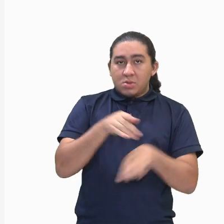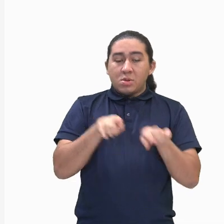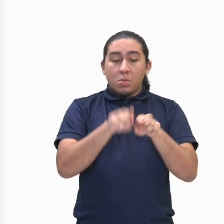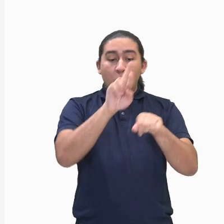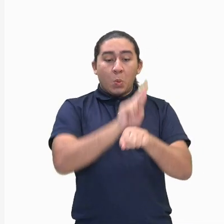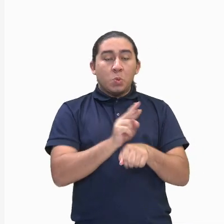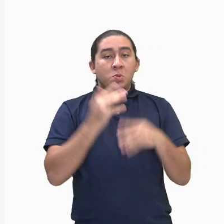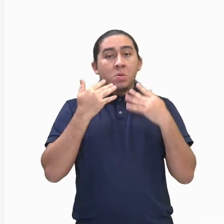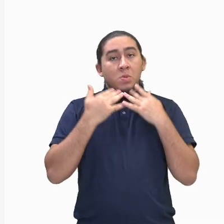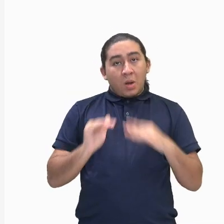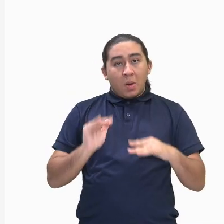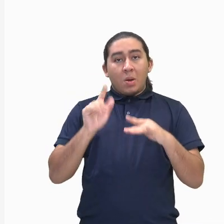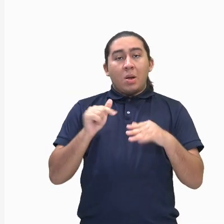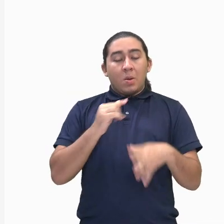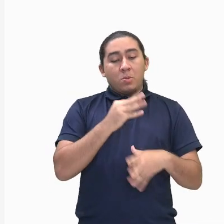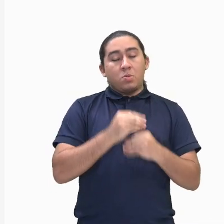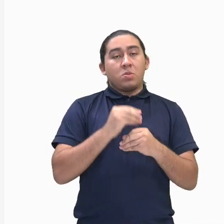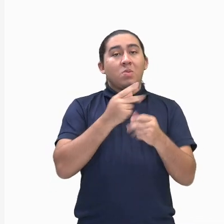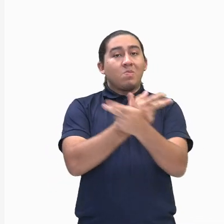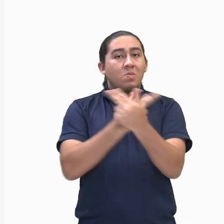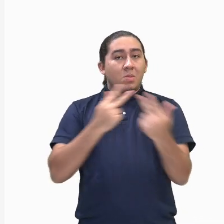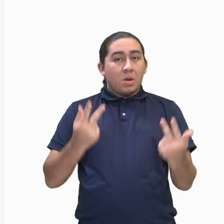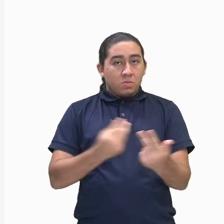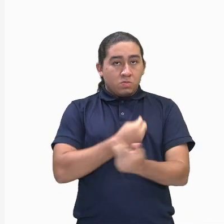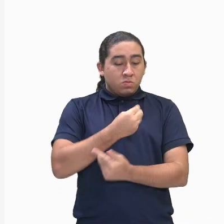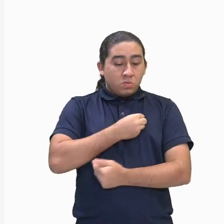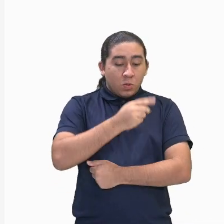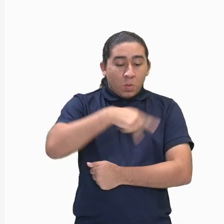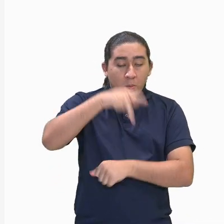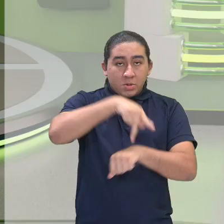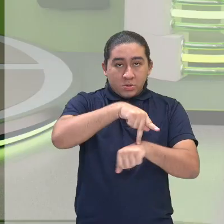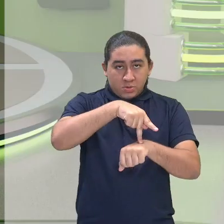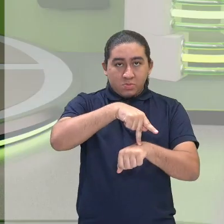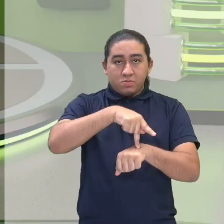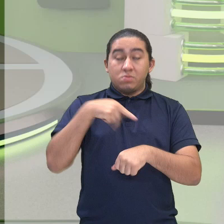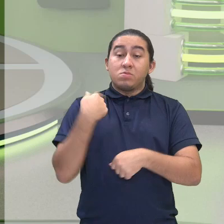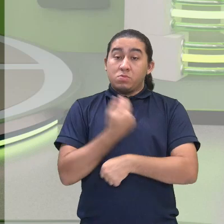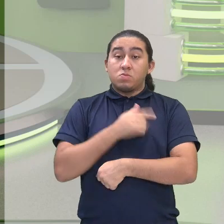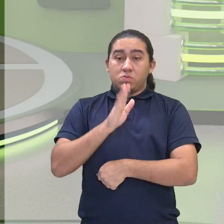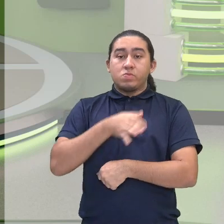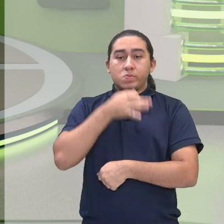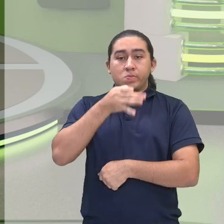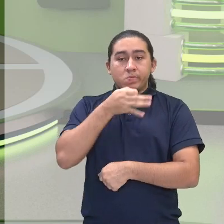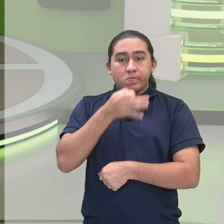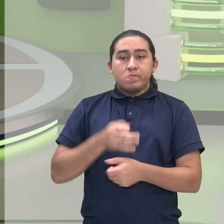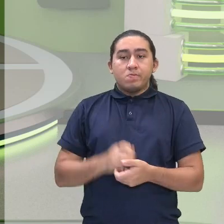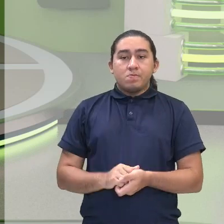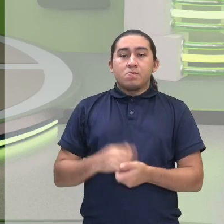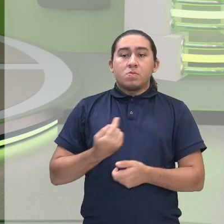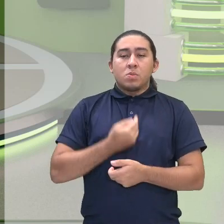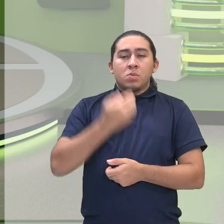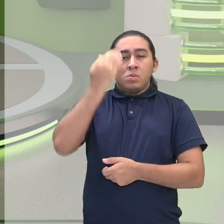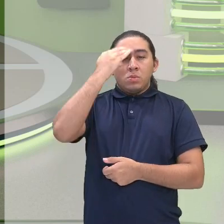contribuiu para a diversidade da vida no país, que é basicamente o que a gente acabou de comentar, né? Então, para a gente entender melhor, a gente tem ali o